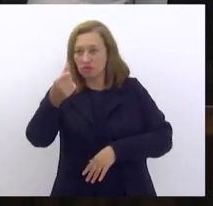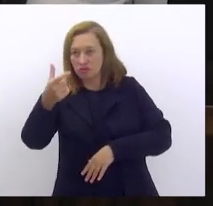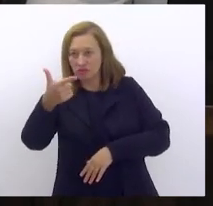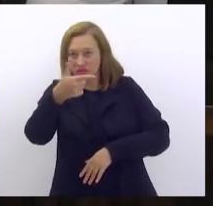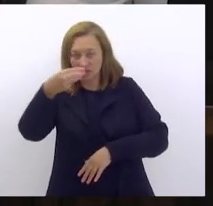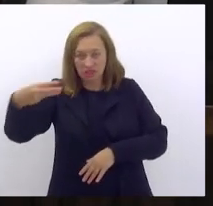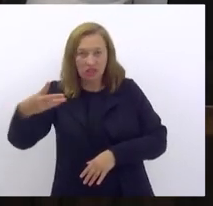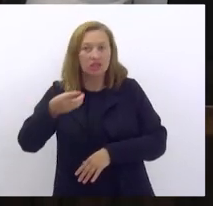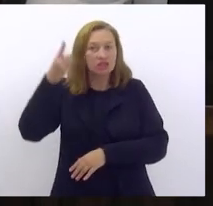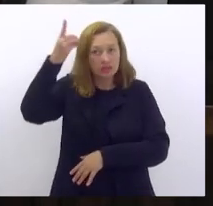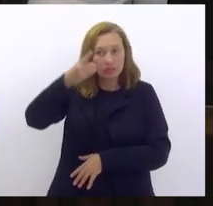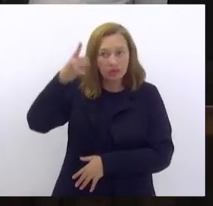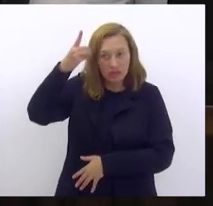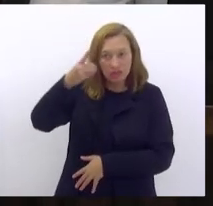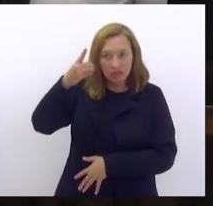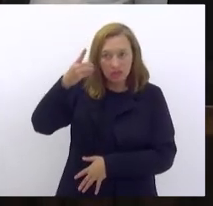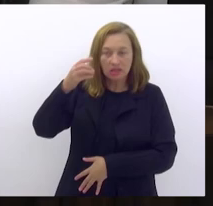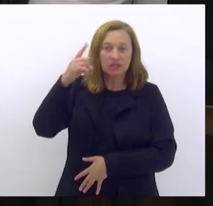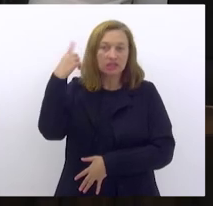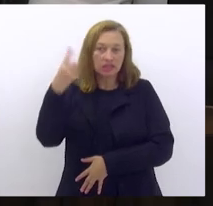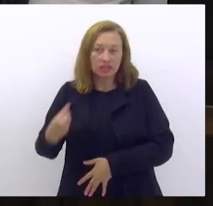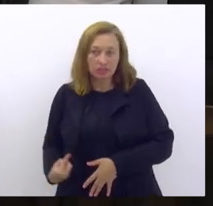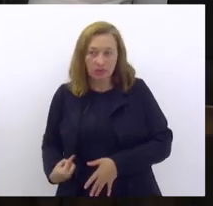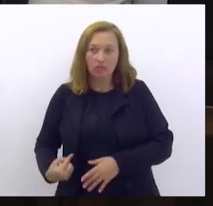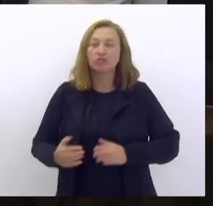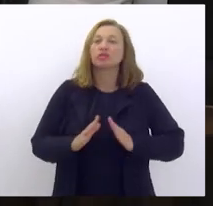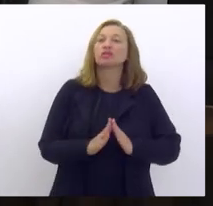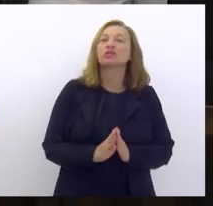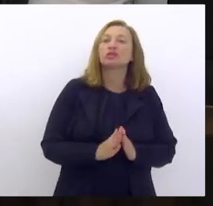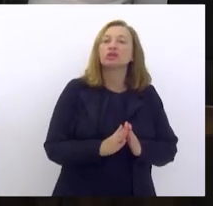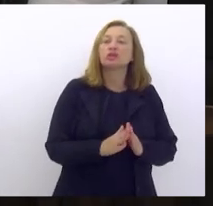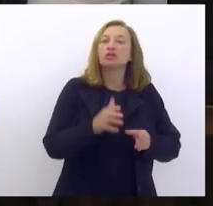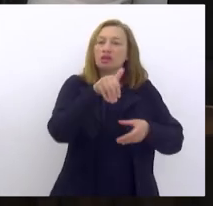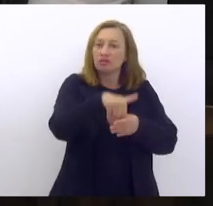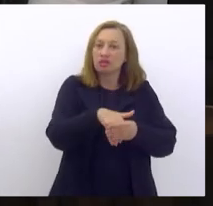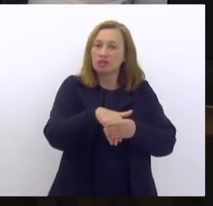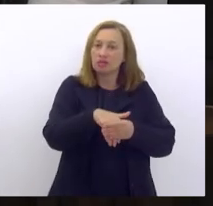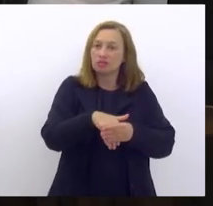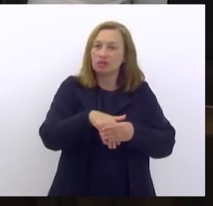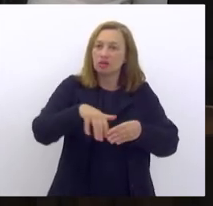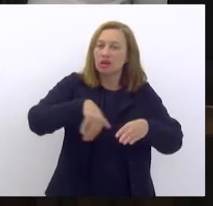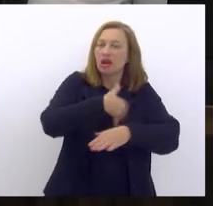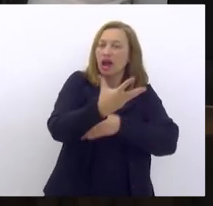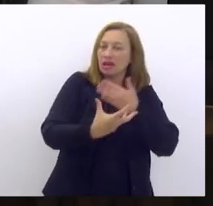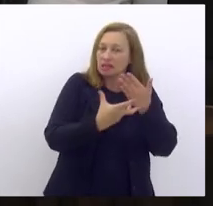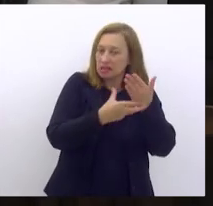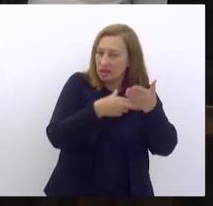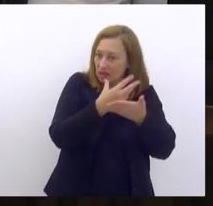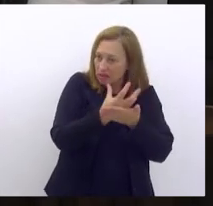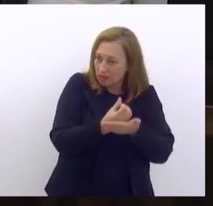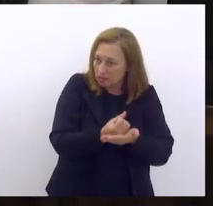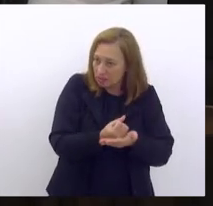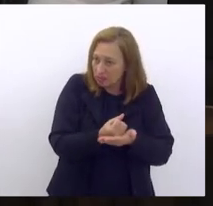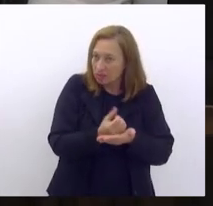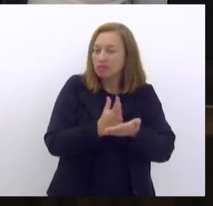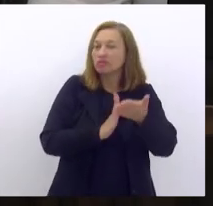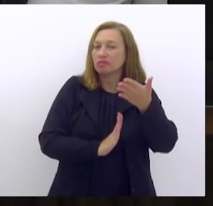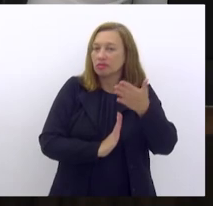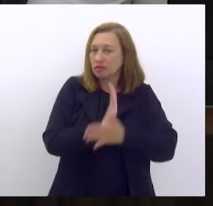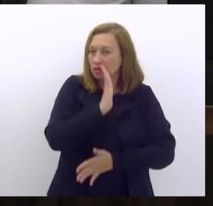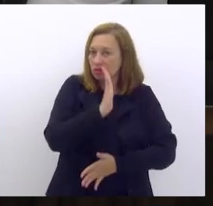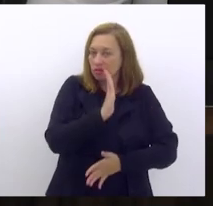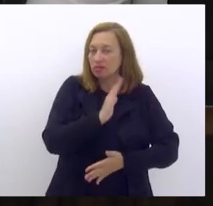376/2023, de autoria do deputado Dani Balbi. Em votação, senhores que aprovam, permaneçam como